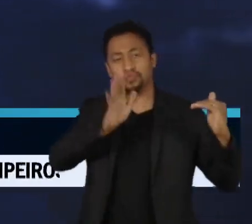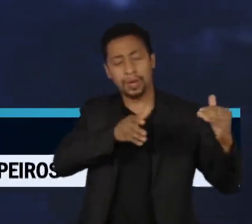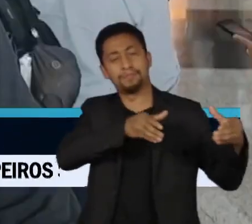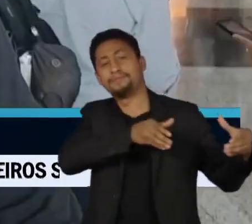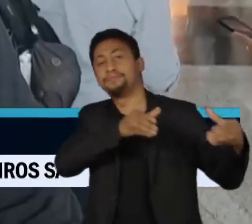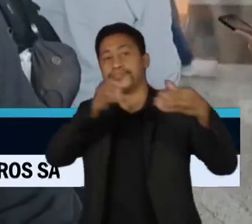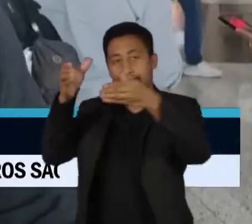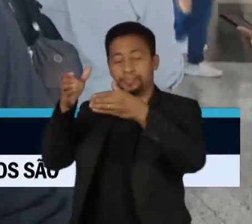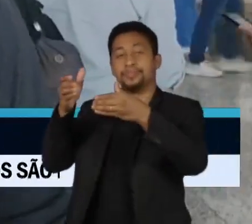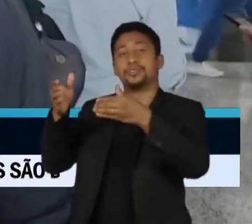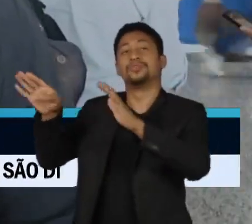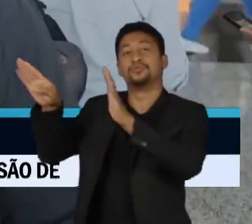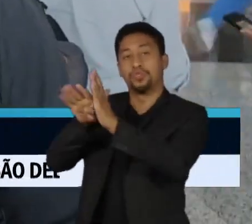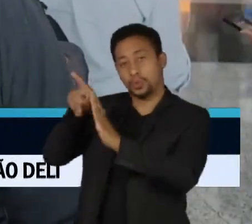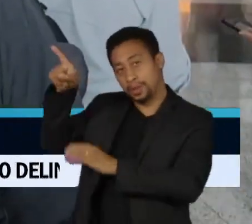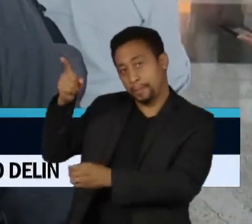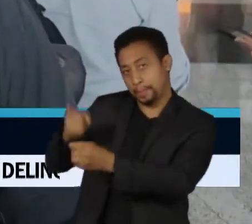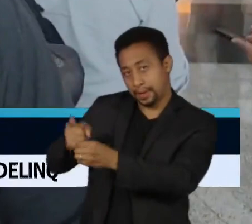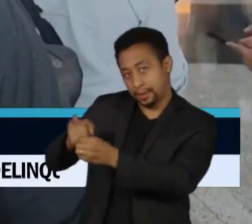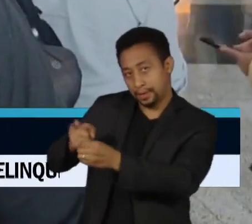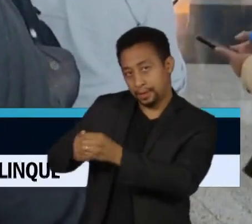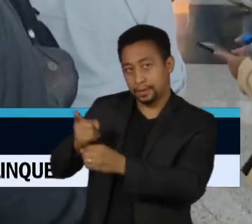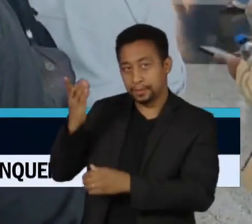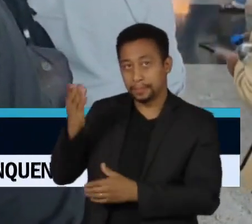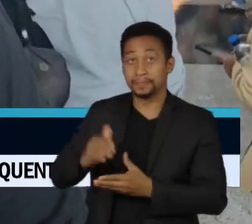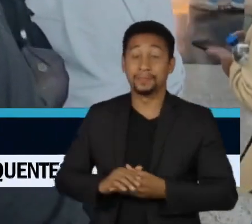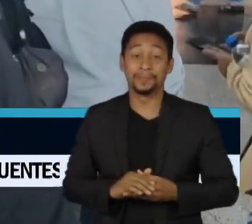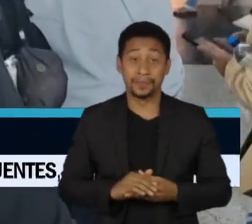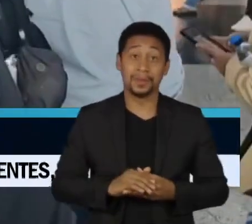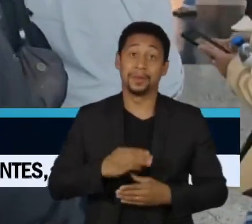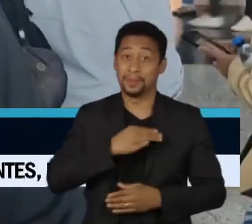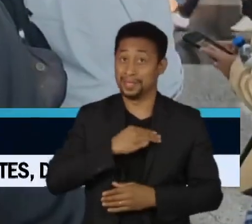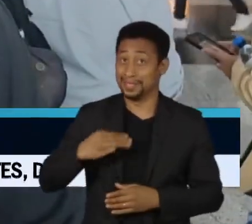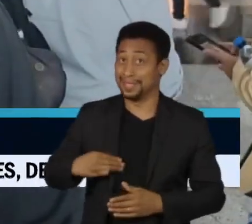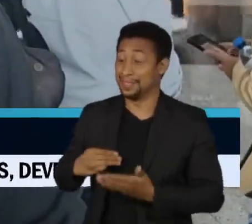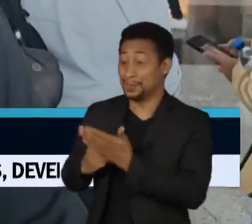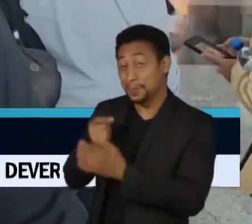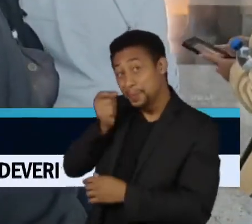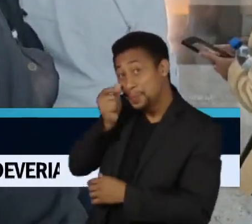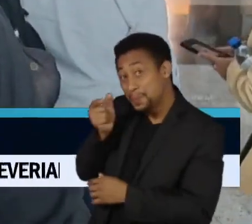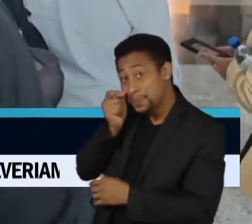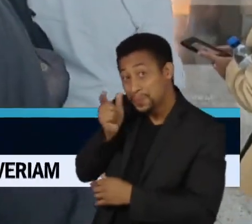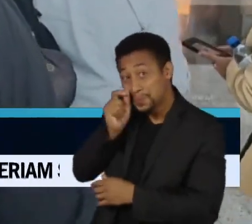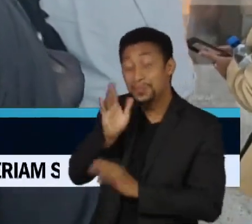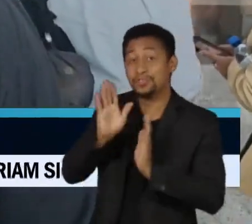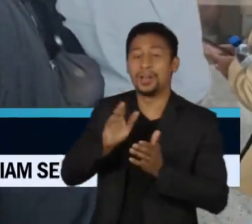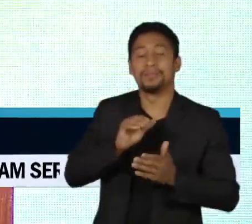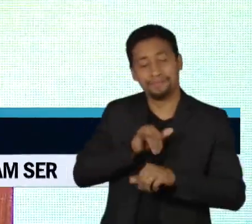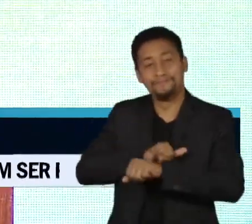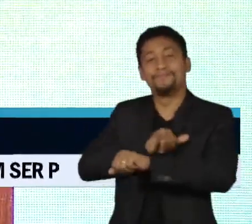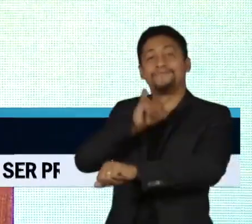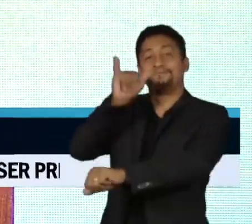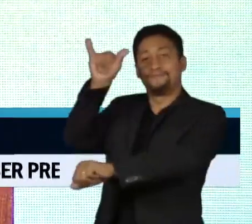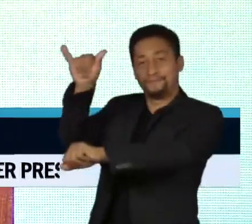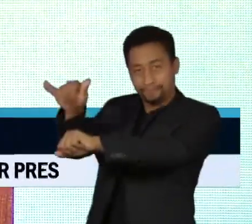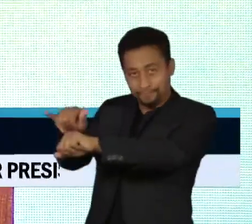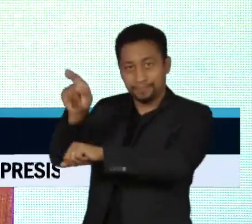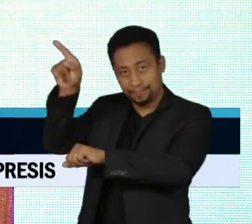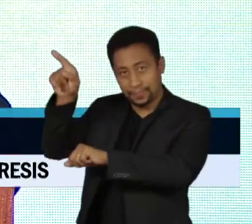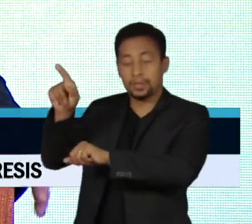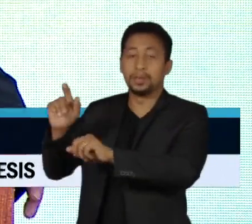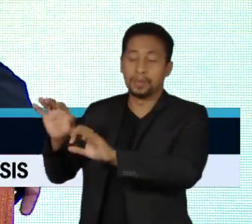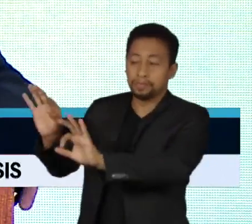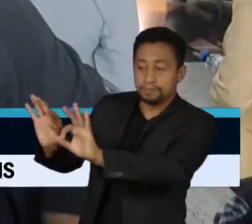Pequim. O ministro da Agricultura, Carlos Fávaro, já viajou para reuniões preparatórias na China antes da chegada